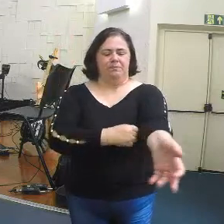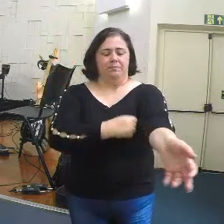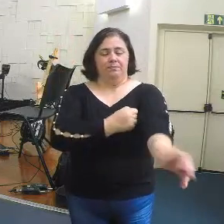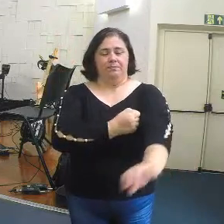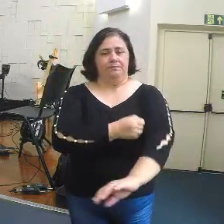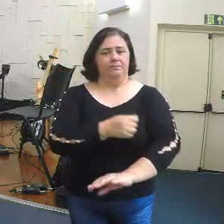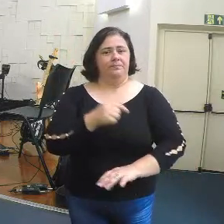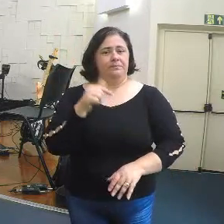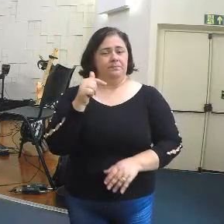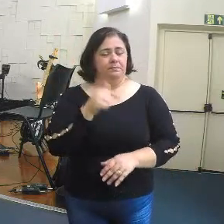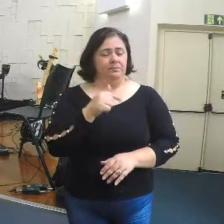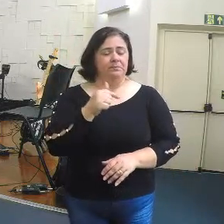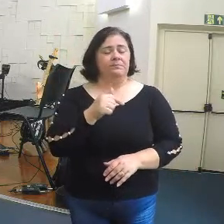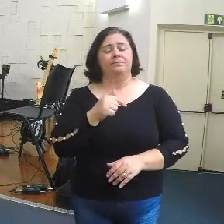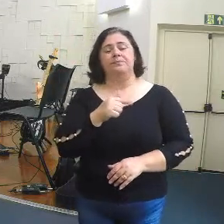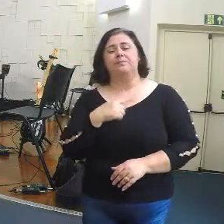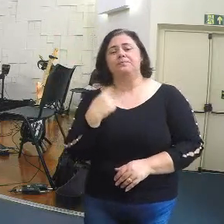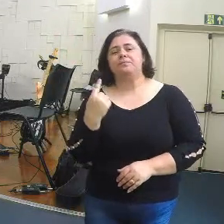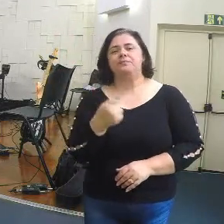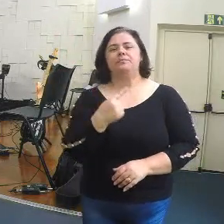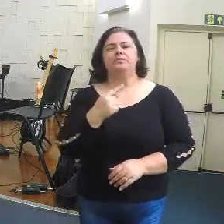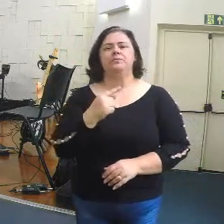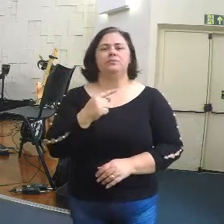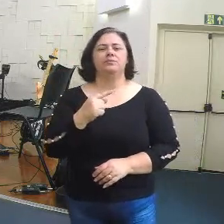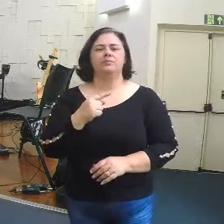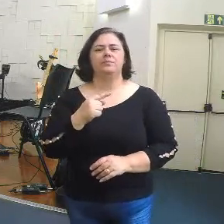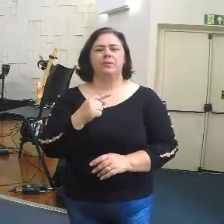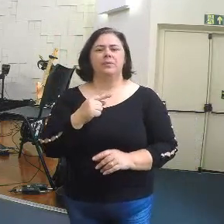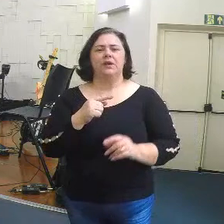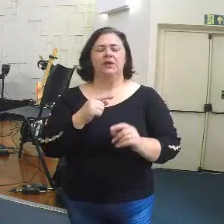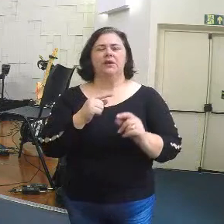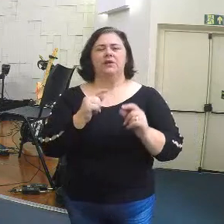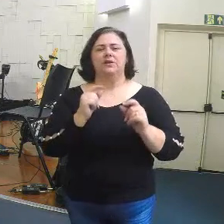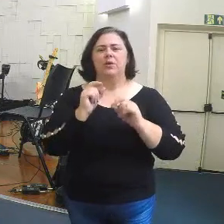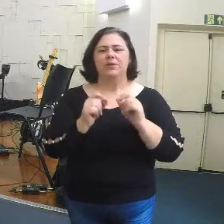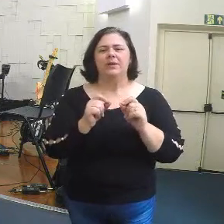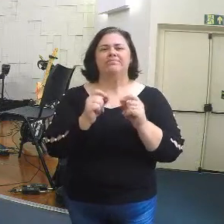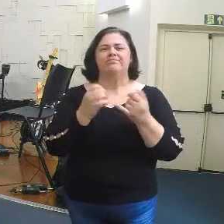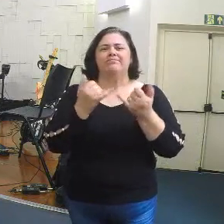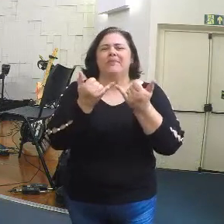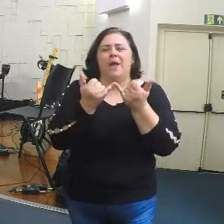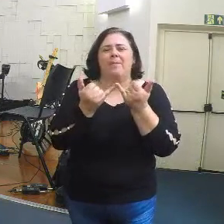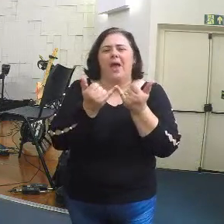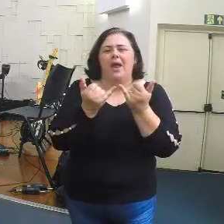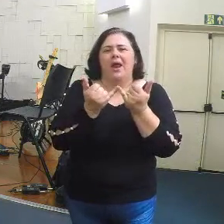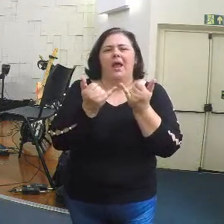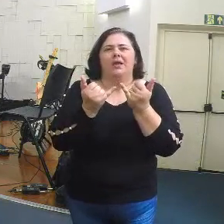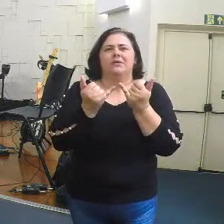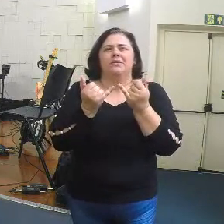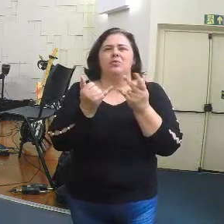Aqui nós estamos, meus irmãos, entrando no mistério. Há uma confusão no